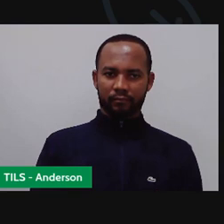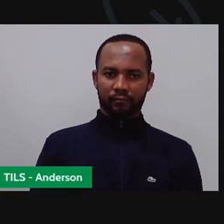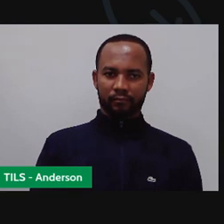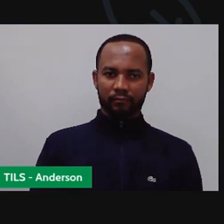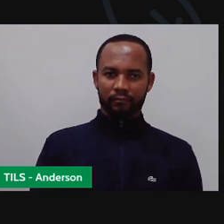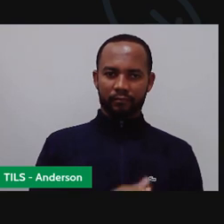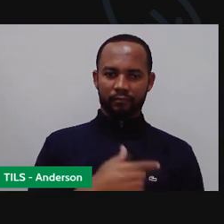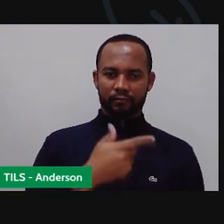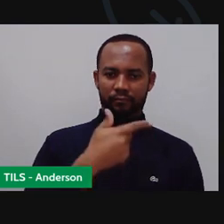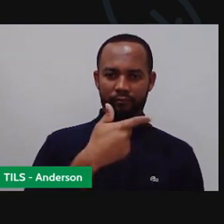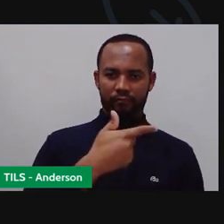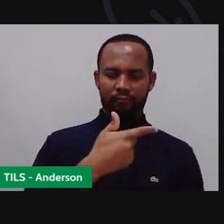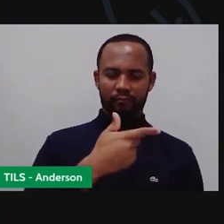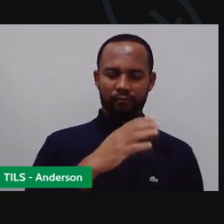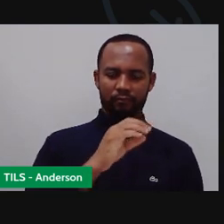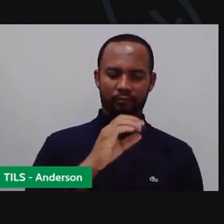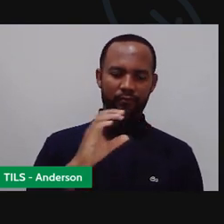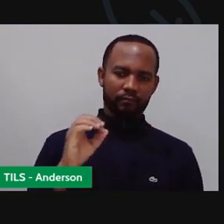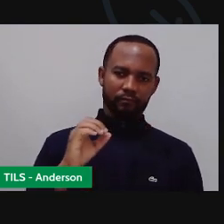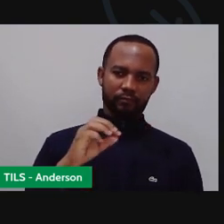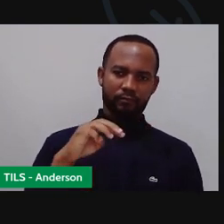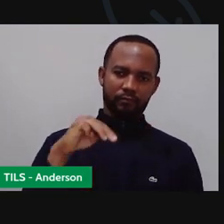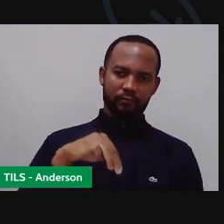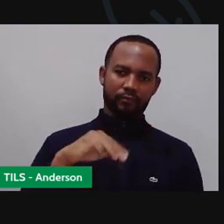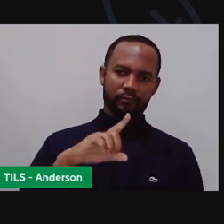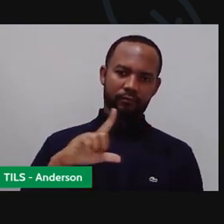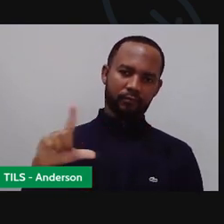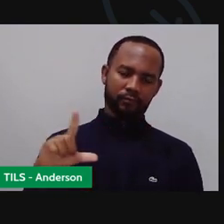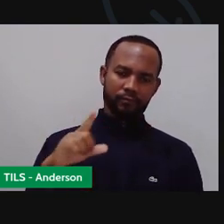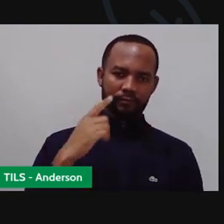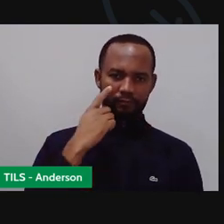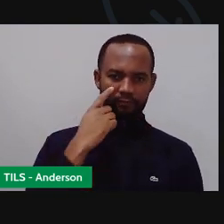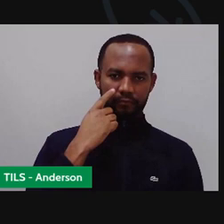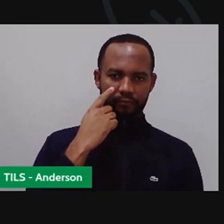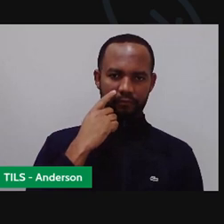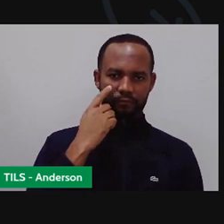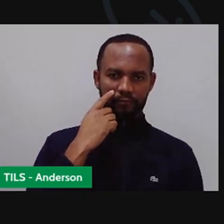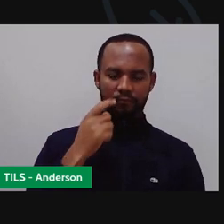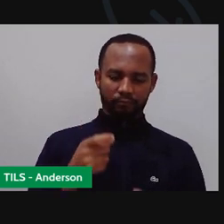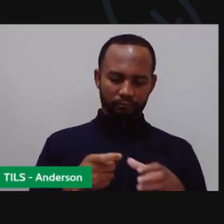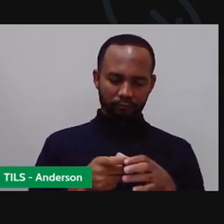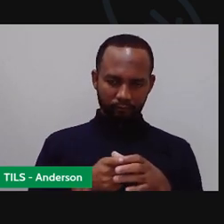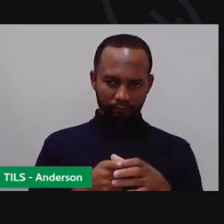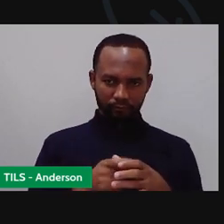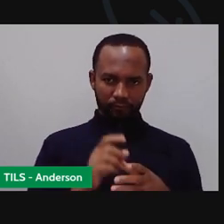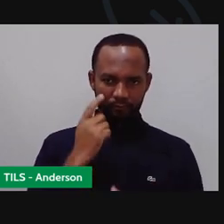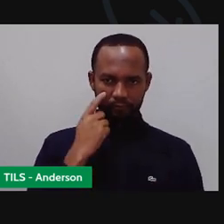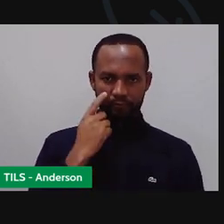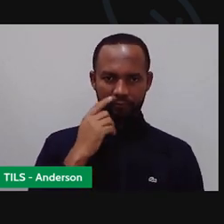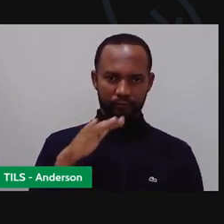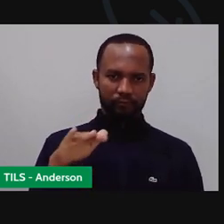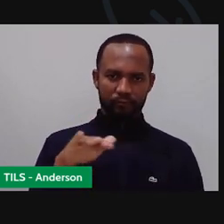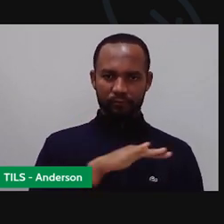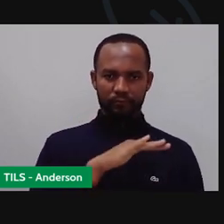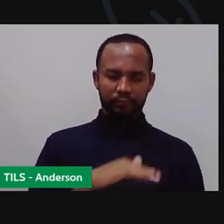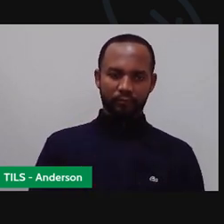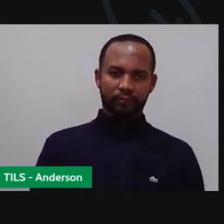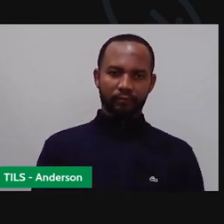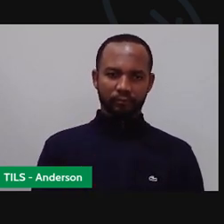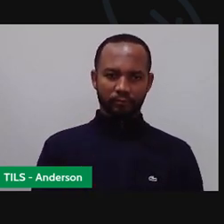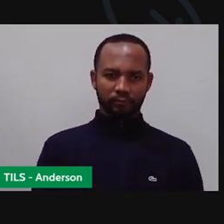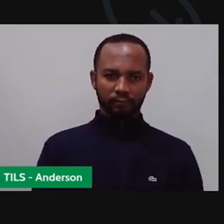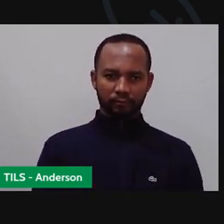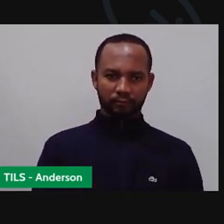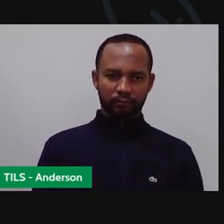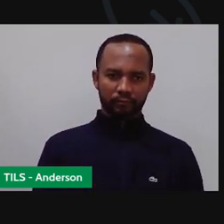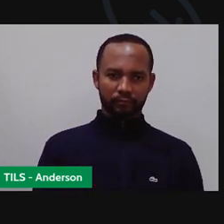direitinho, 200 ml, certo? Então, como a xícara é um pouco menos, a gente só não vai encher o copo, certo? E vai colocar